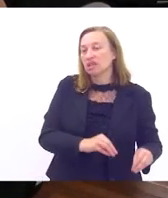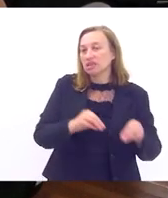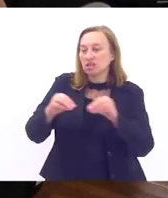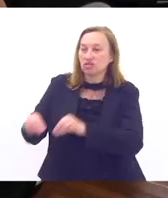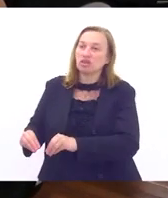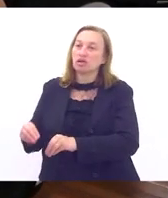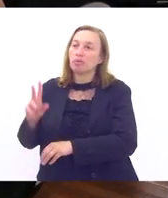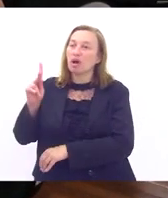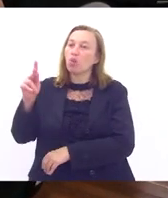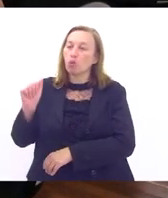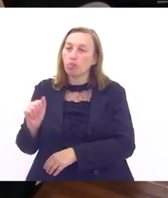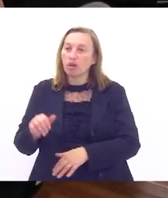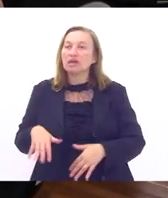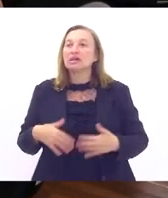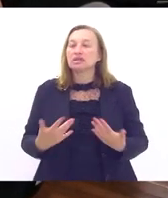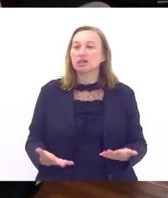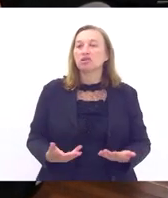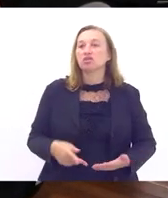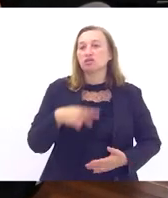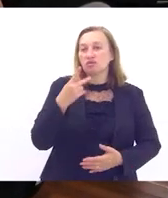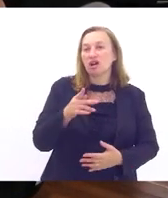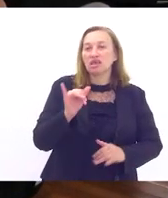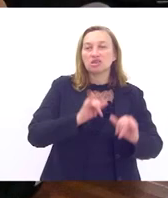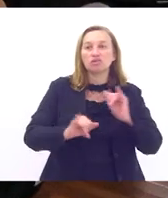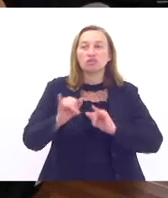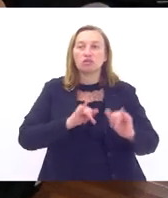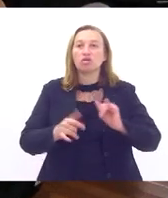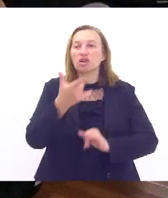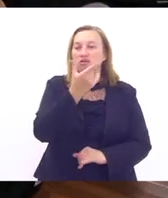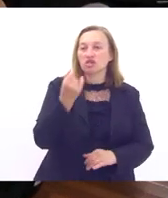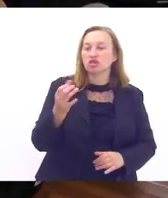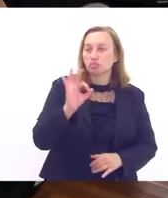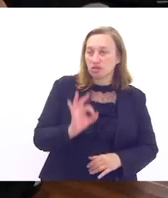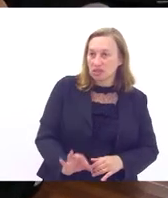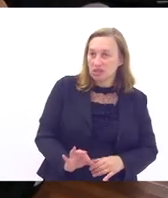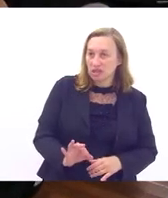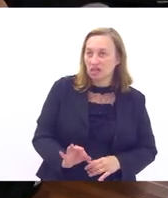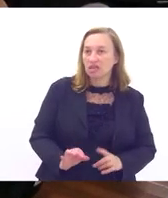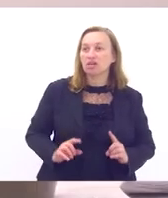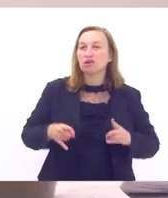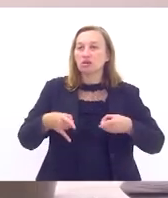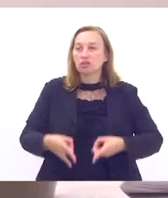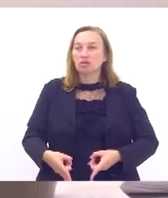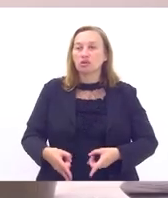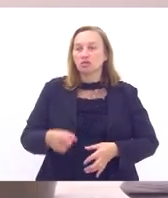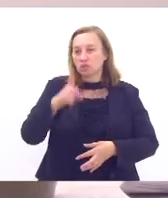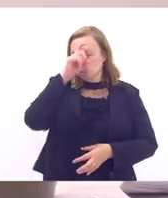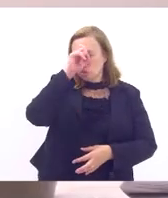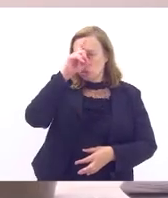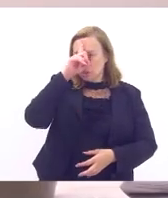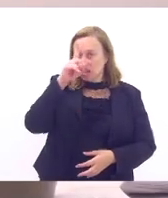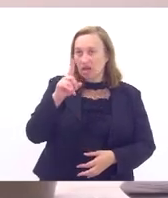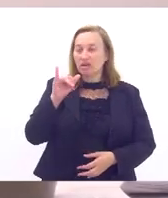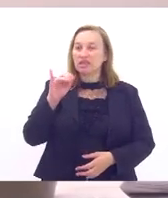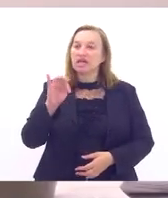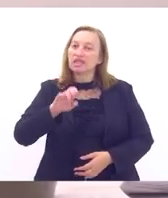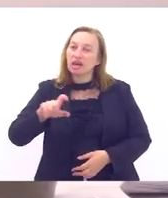UPA. E isso retrata, aliás, os dados de 20% de ocupação dos leitos no Hospital Sanatório Penal, que não internava